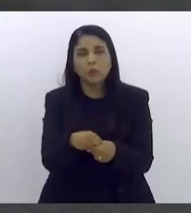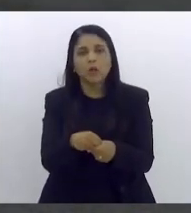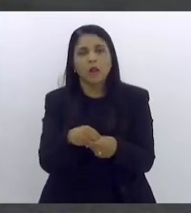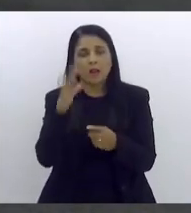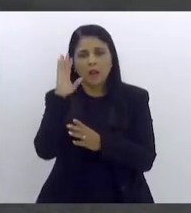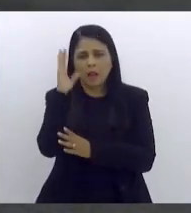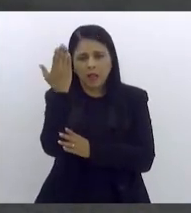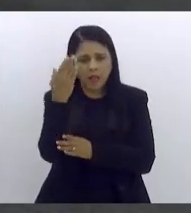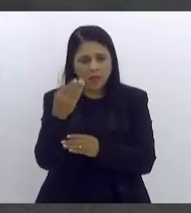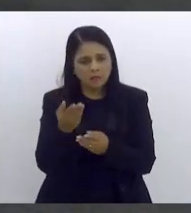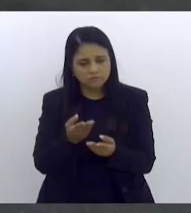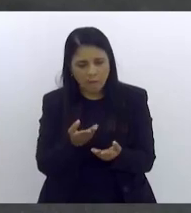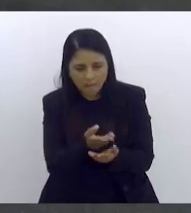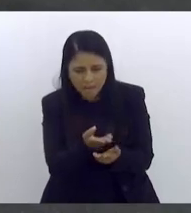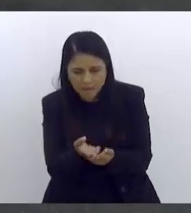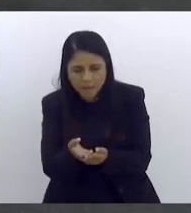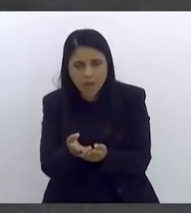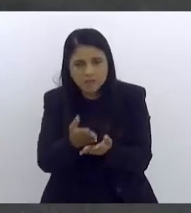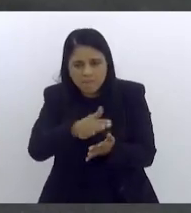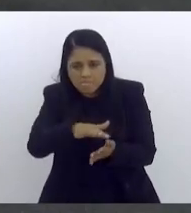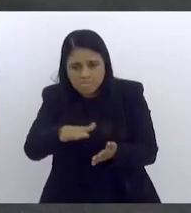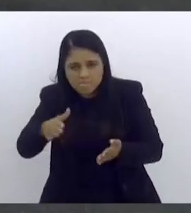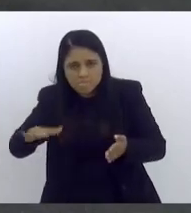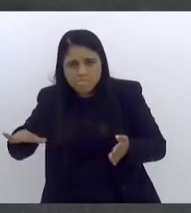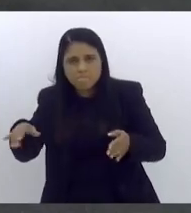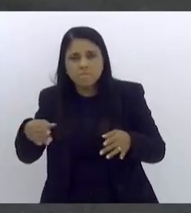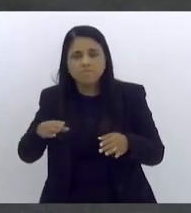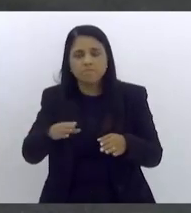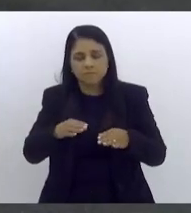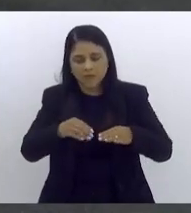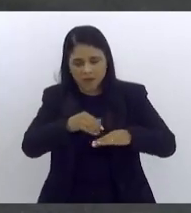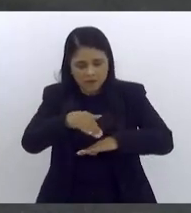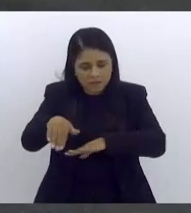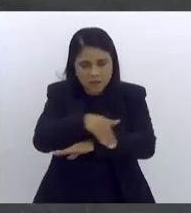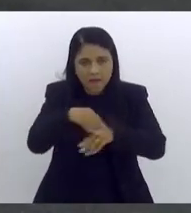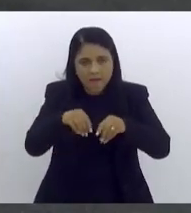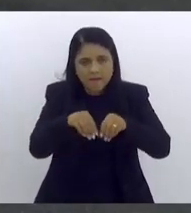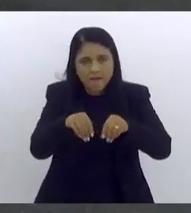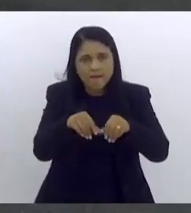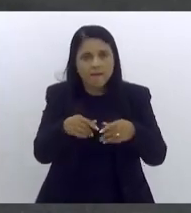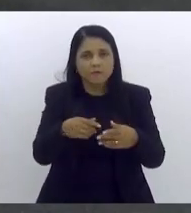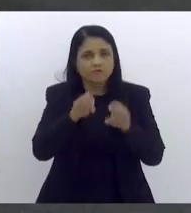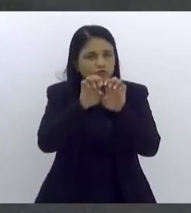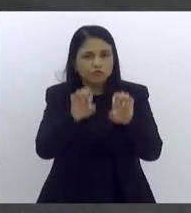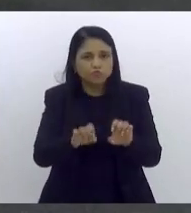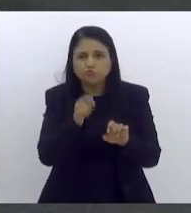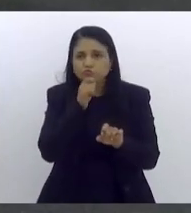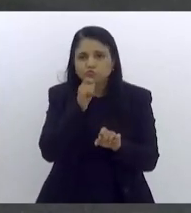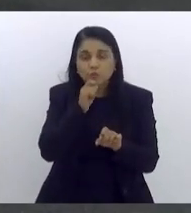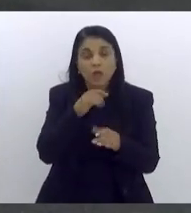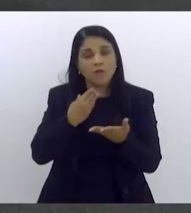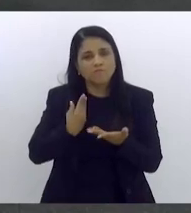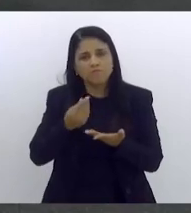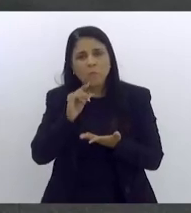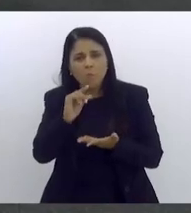cozinhar um marisco, né, na beira do litoral, sem nenhuma infraestrutura, quando a gente, com um pouco de investimento, podia legalizar